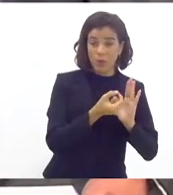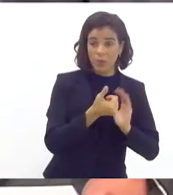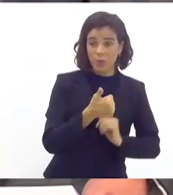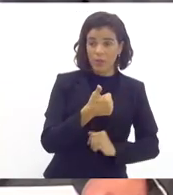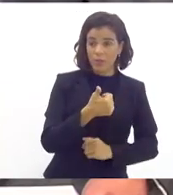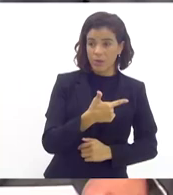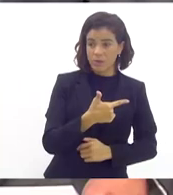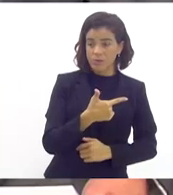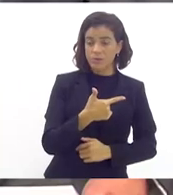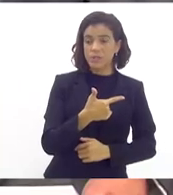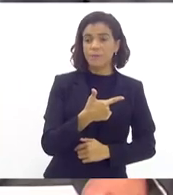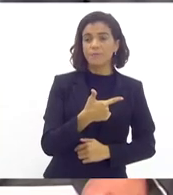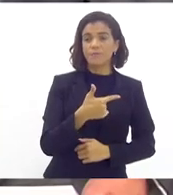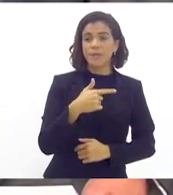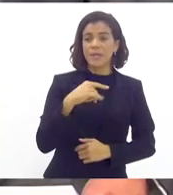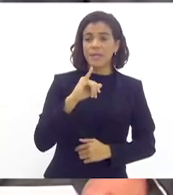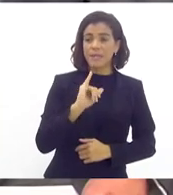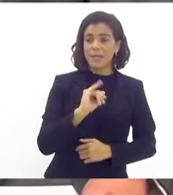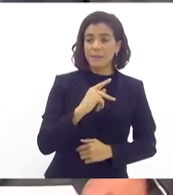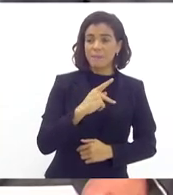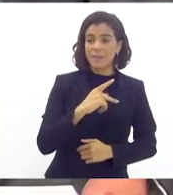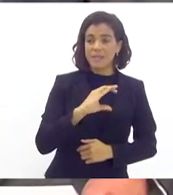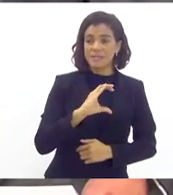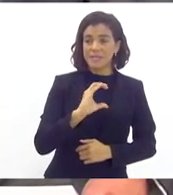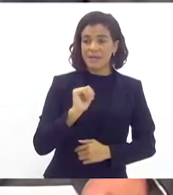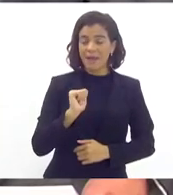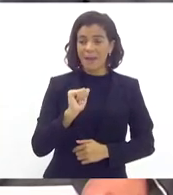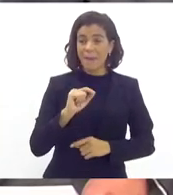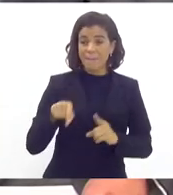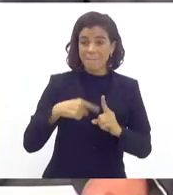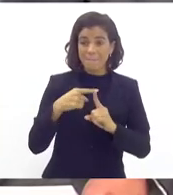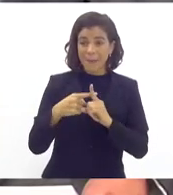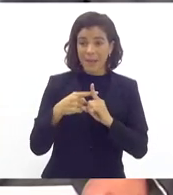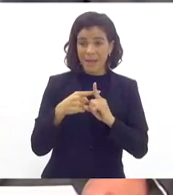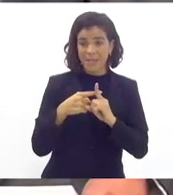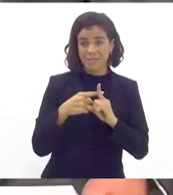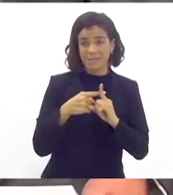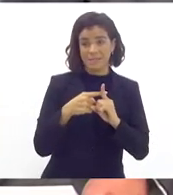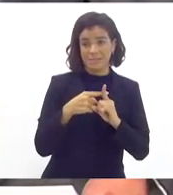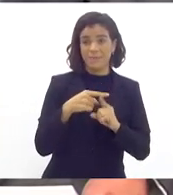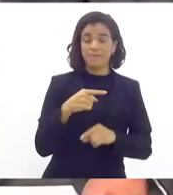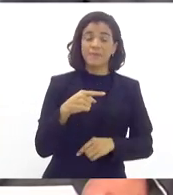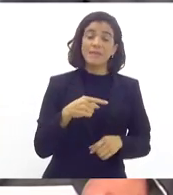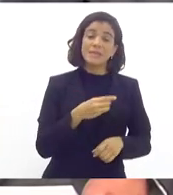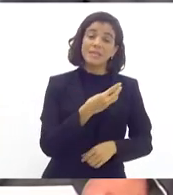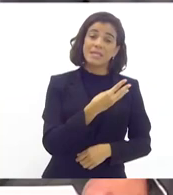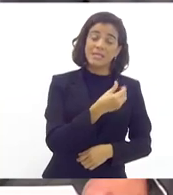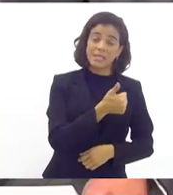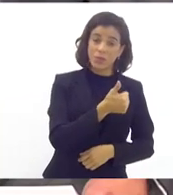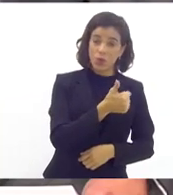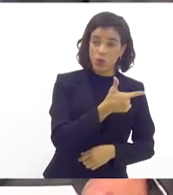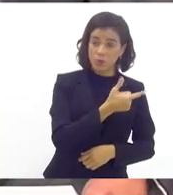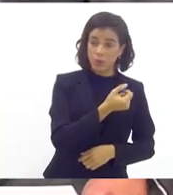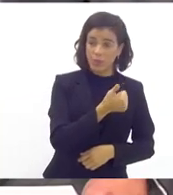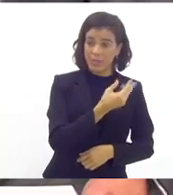e IPCA mais 4 de janeiro de 13 até a presente